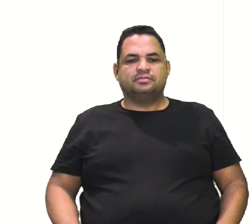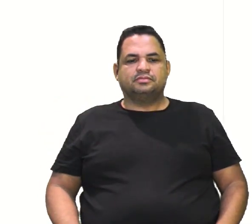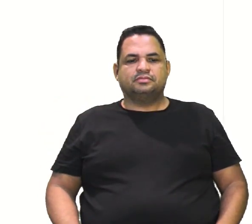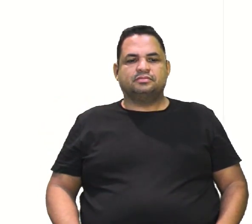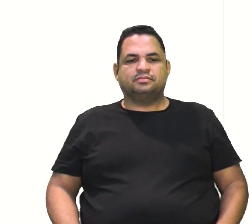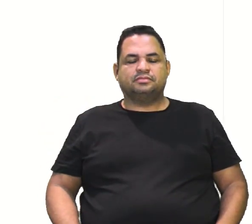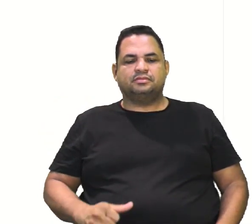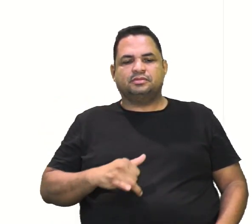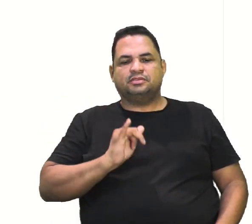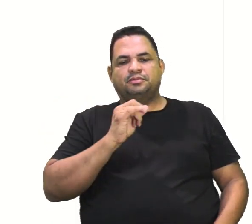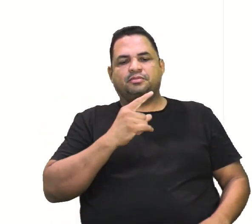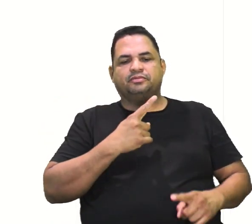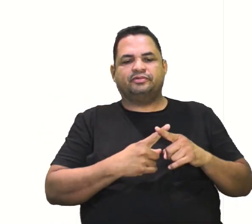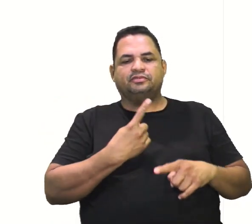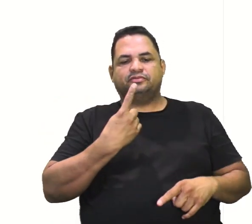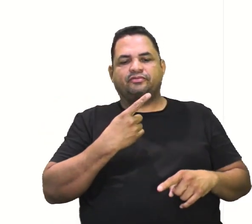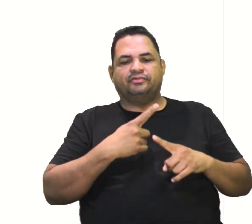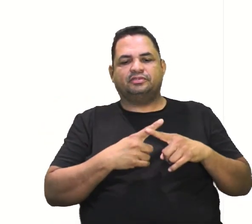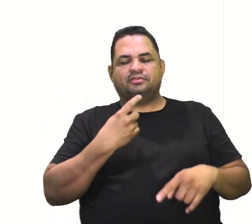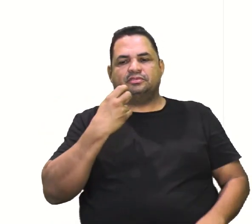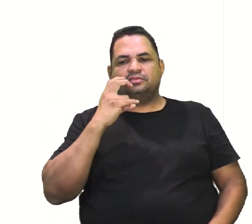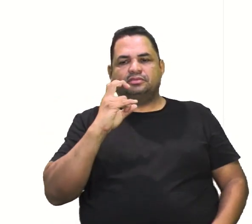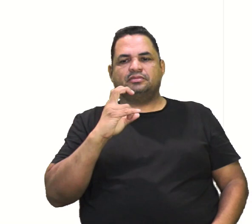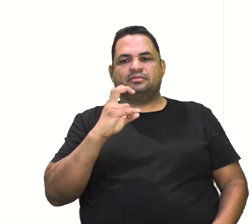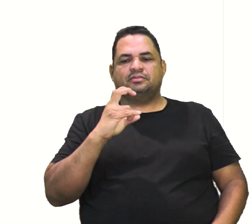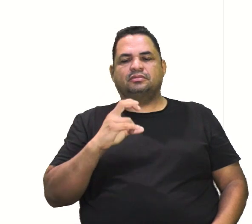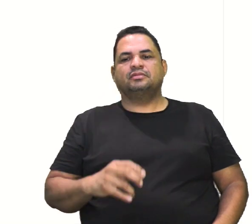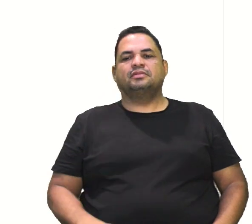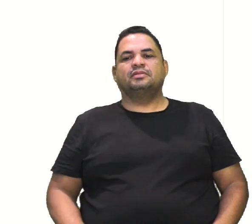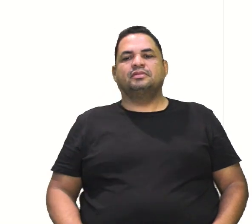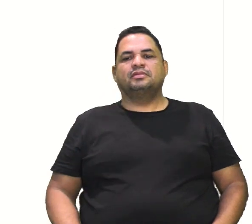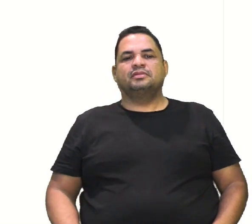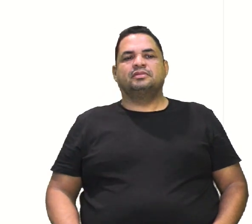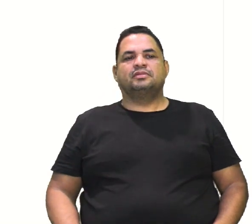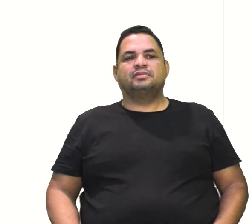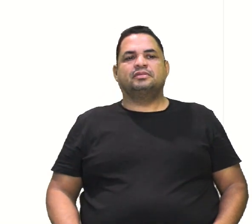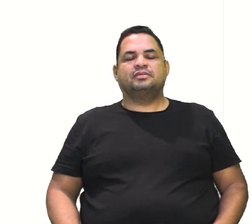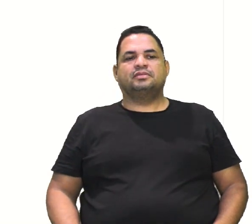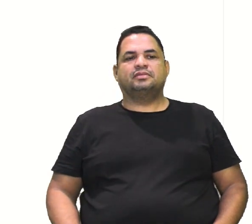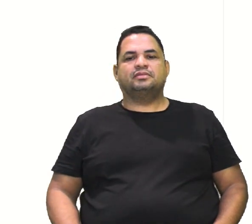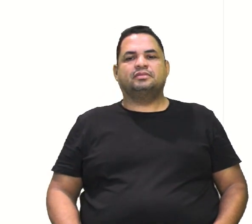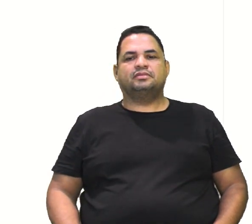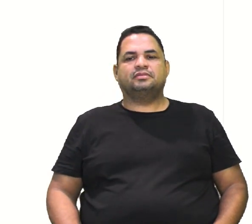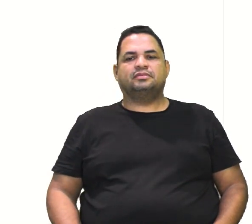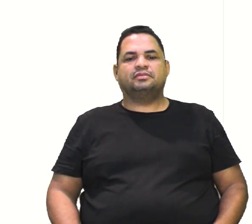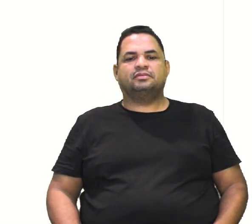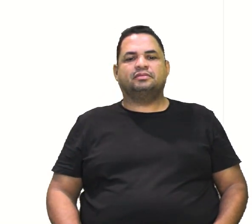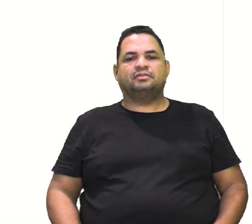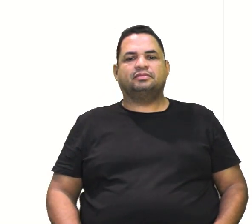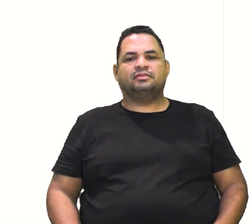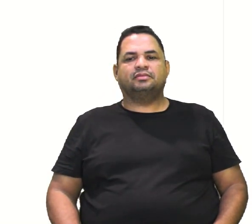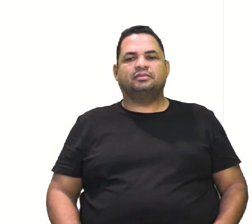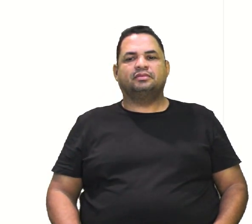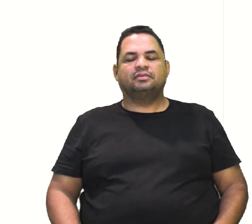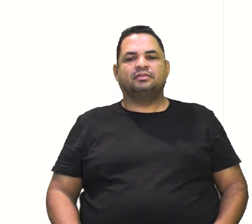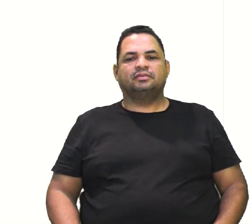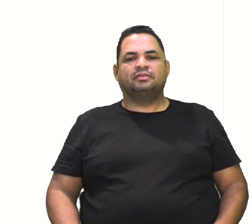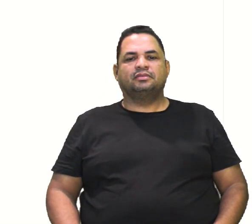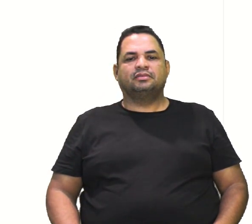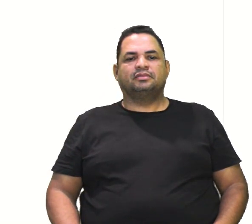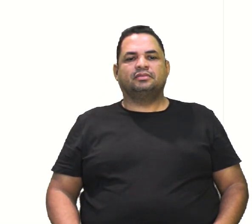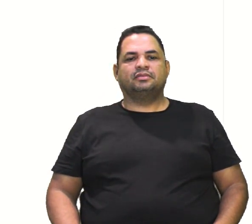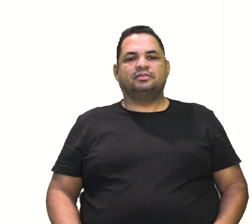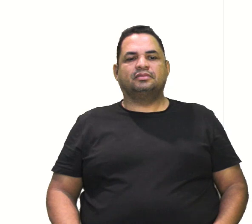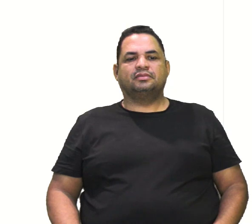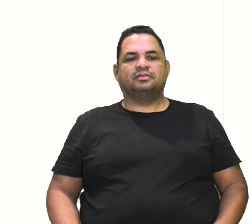vezes 1 vezes 5? 5y. Eu acho que eu vou ter que colocar mais para cá, né? Só um Eu pouquinho, acho. tá? Vamos lá aqui.